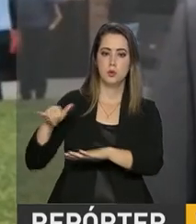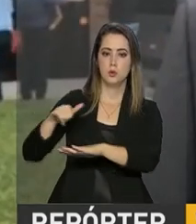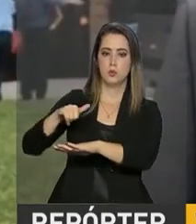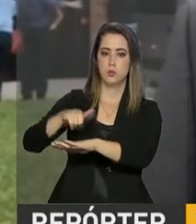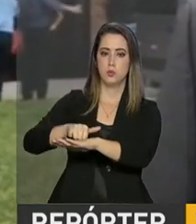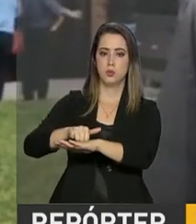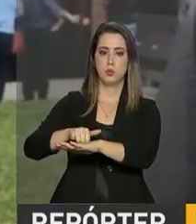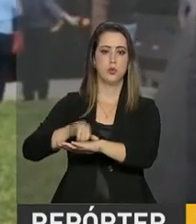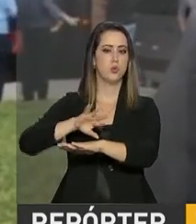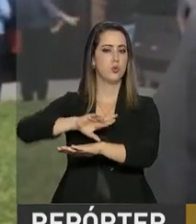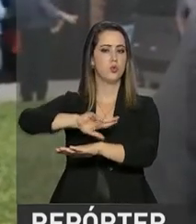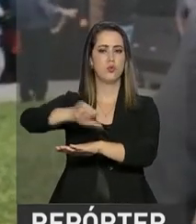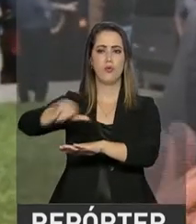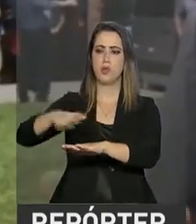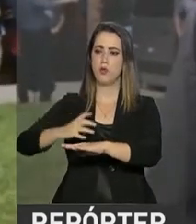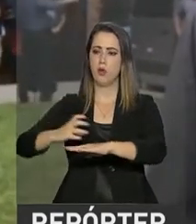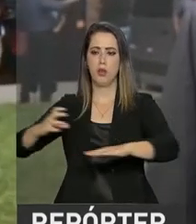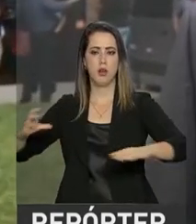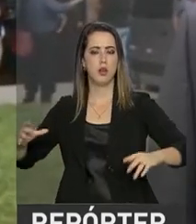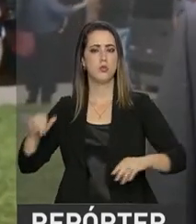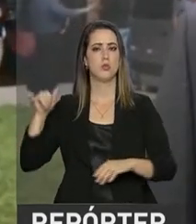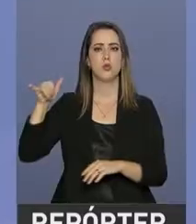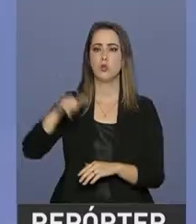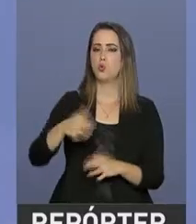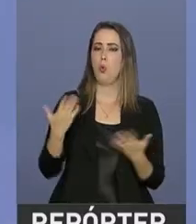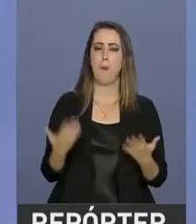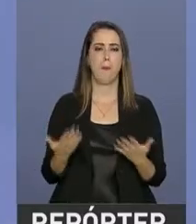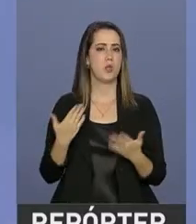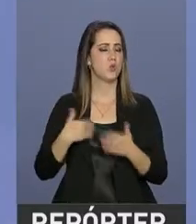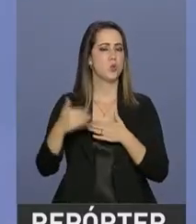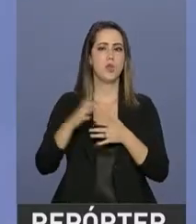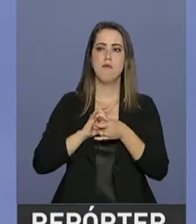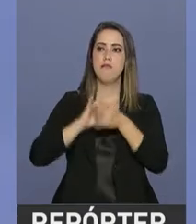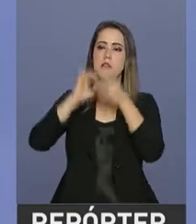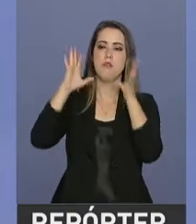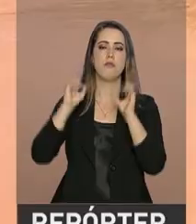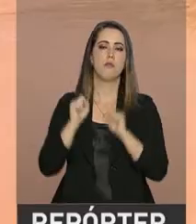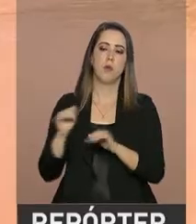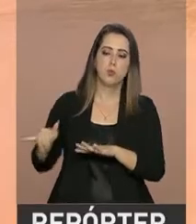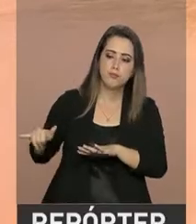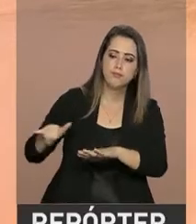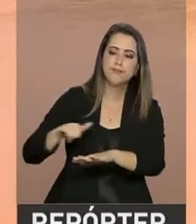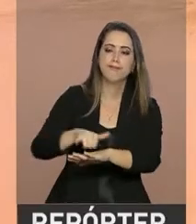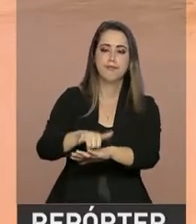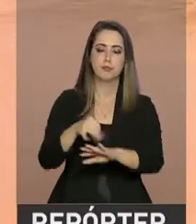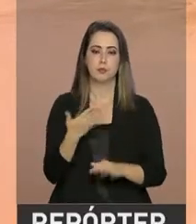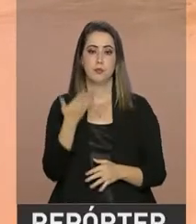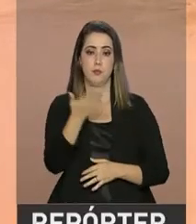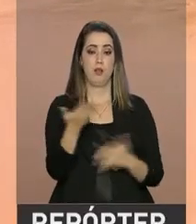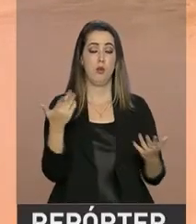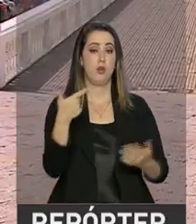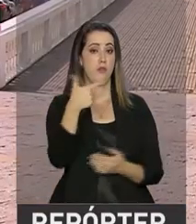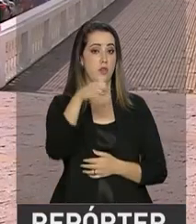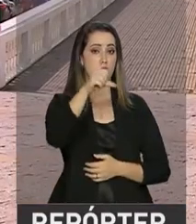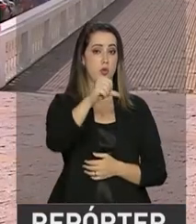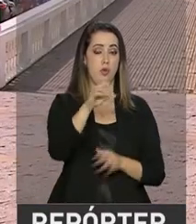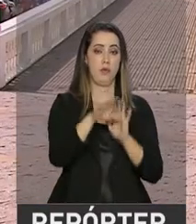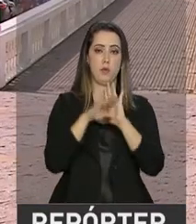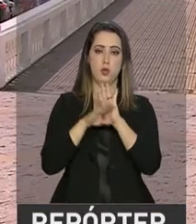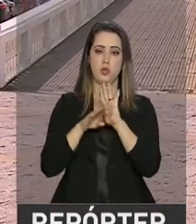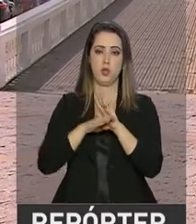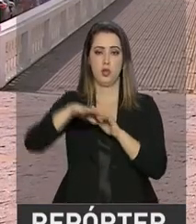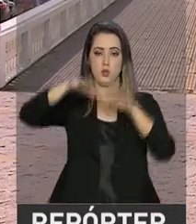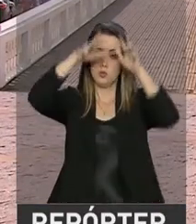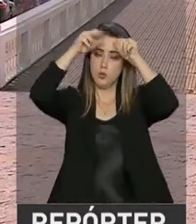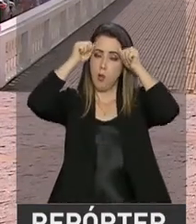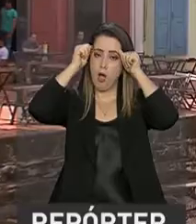aeronaves internacionais, todas as aeronaves de todos os pesos. No Acre, o programa Avançar contempla 29 projetos, com previsão